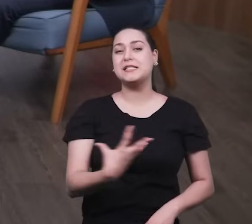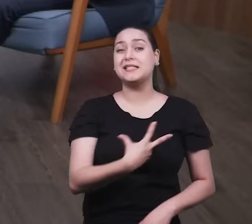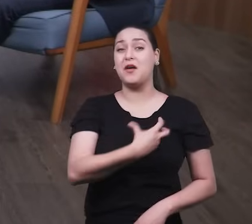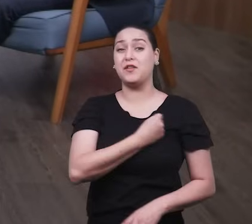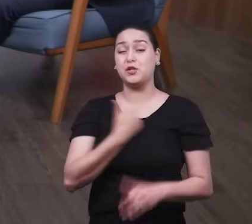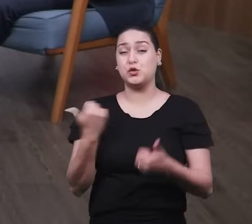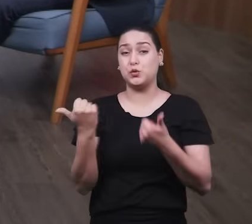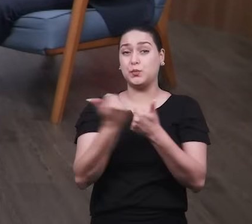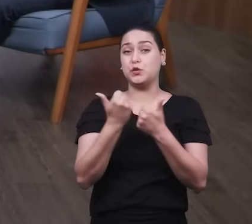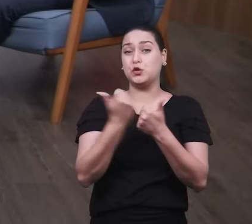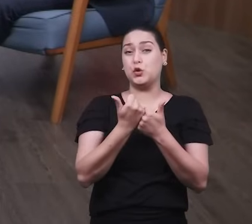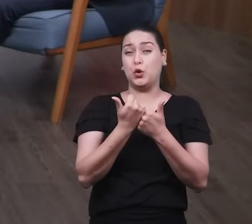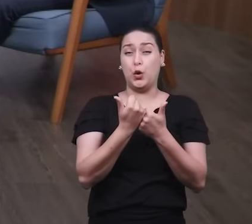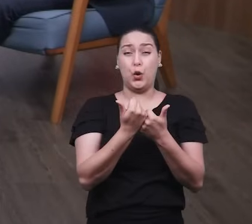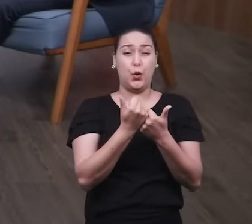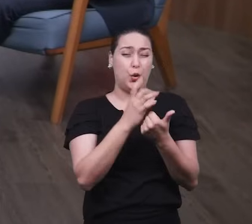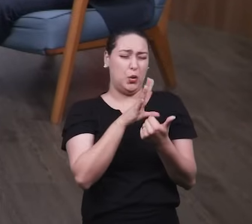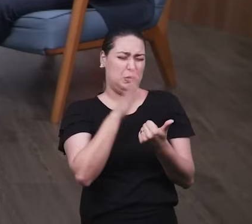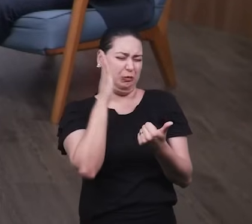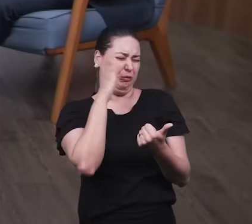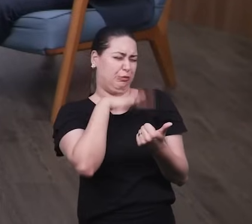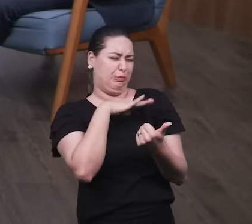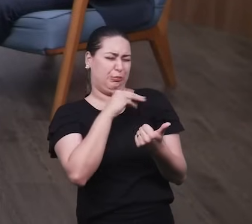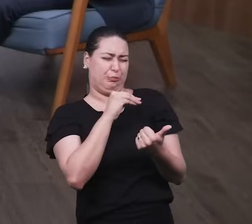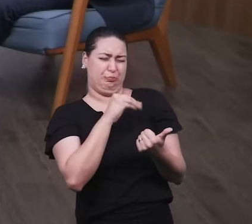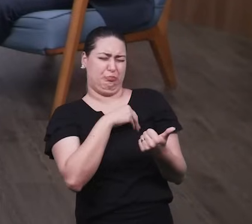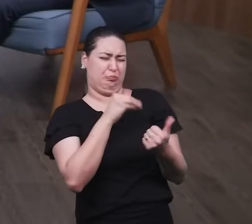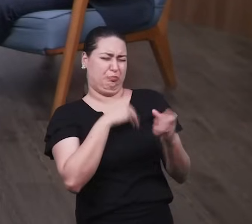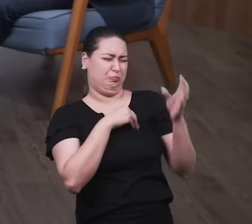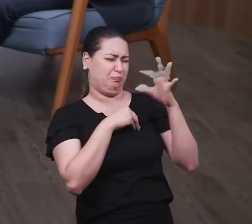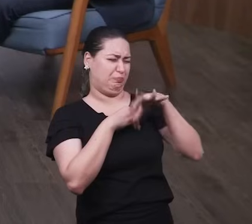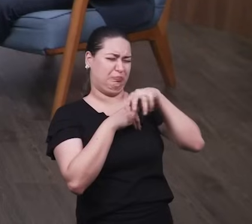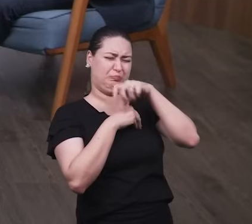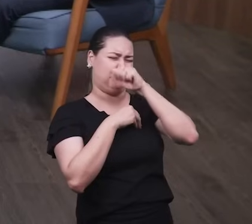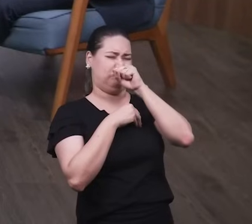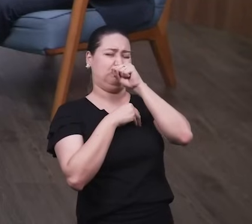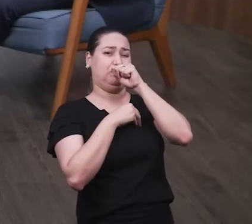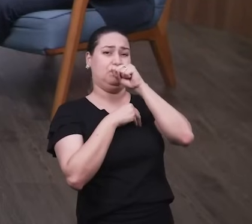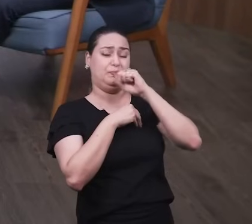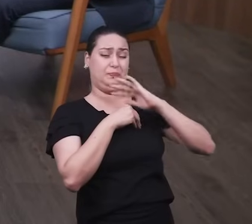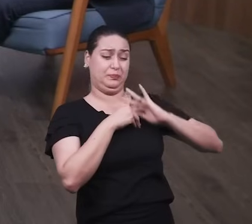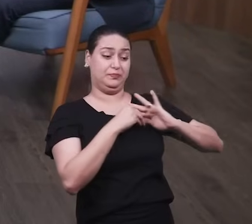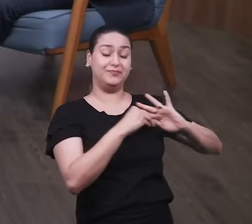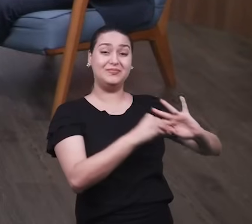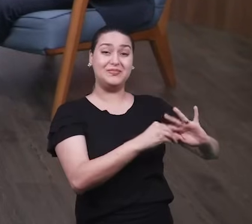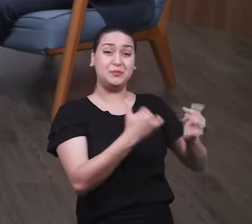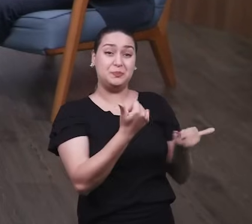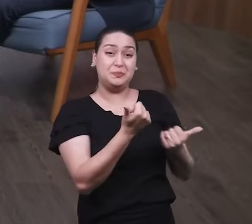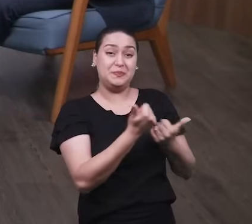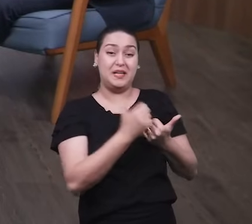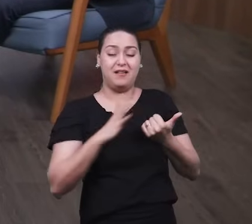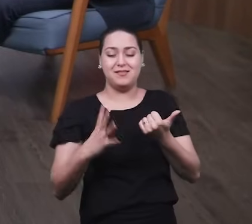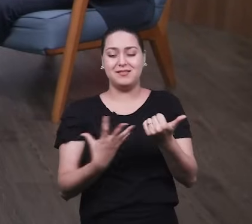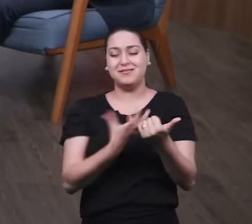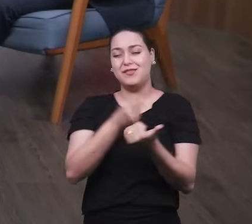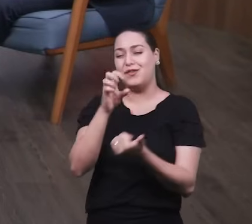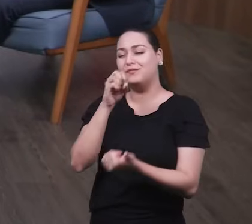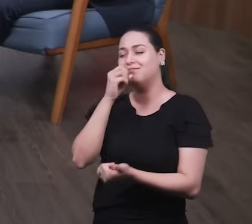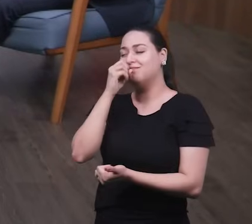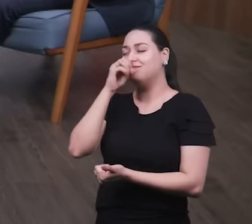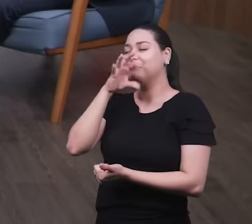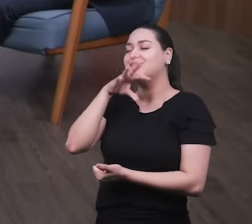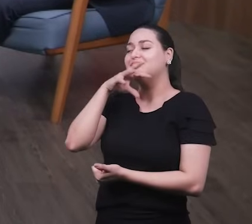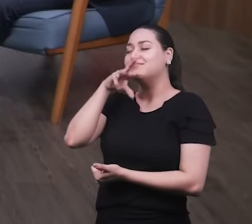salvação, substituiu o mau cheiro do pecado. Glória a Jesus. Verdade. Quando os magos do Oriente vão